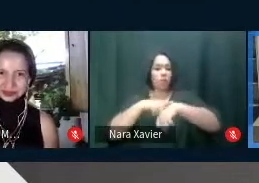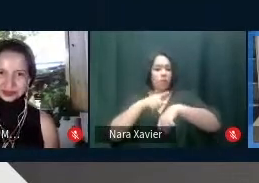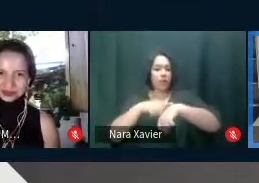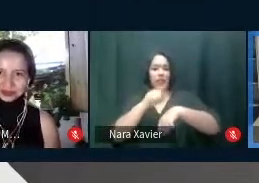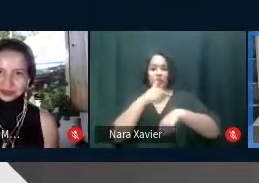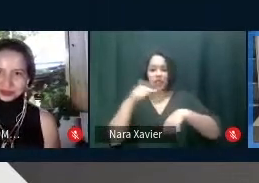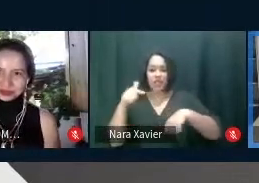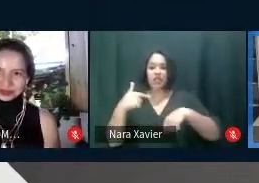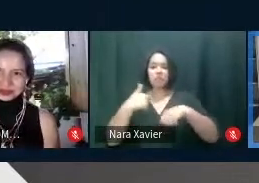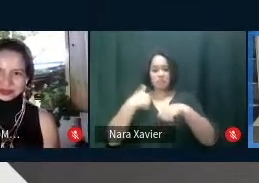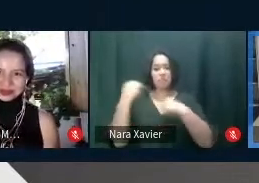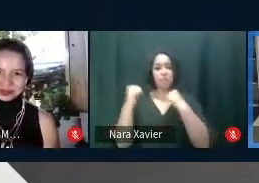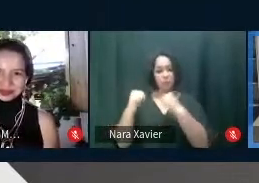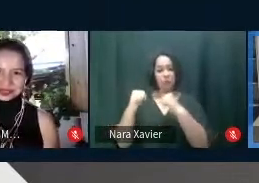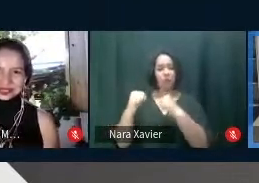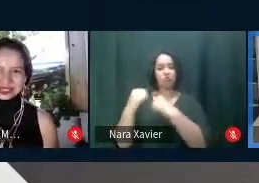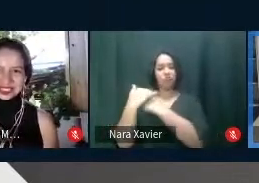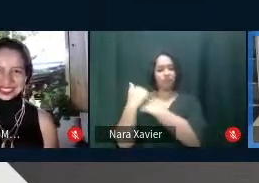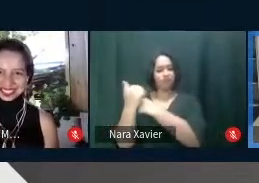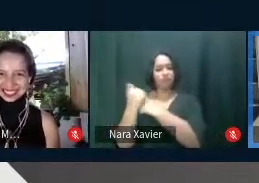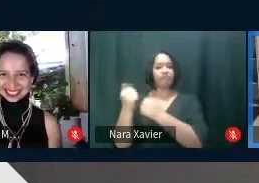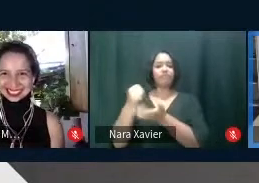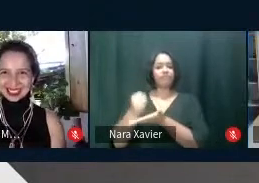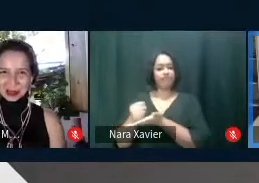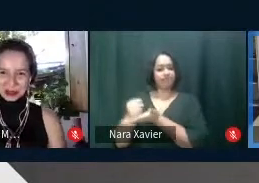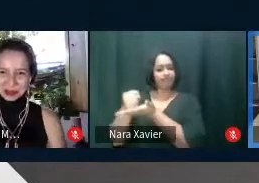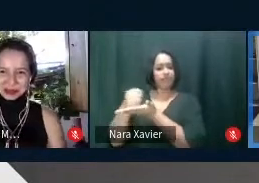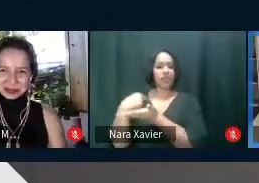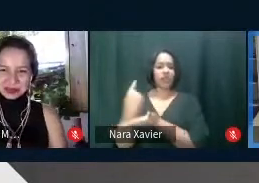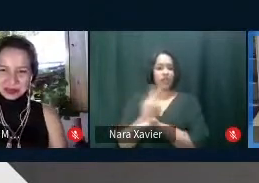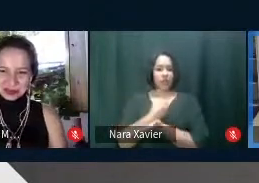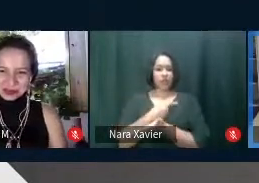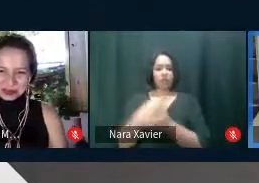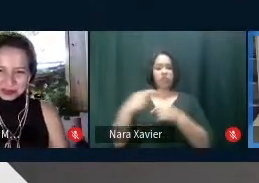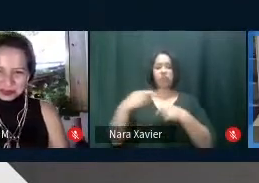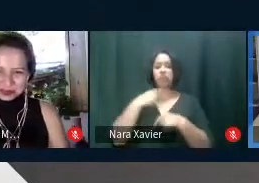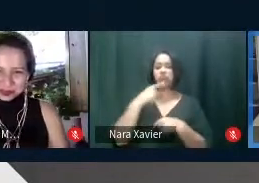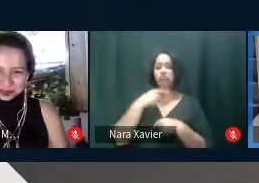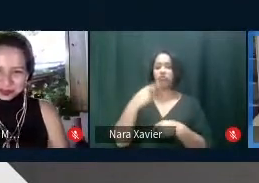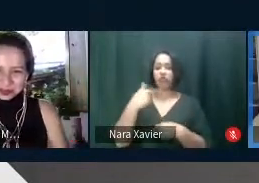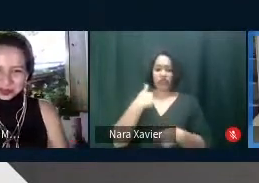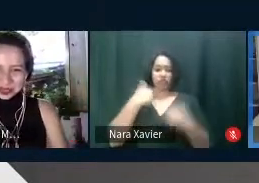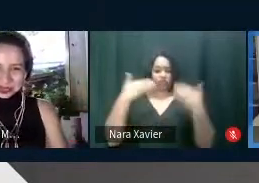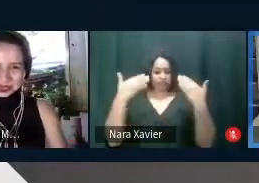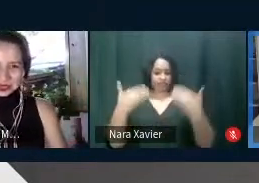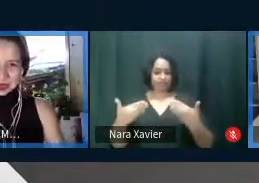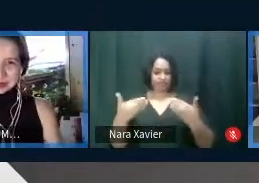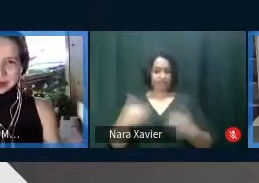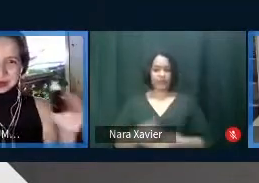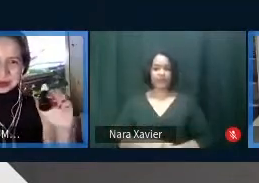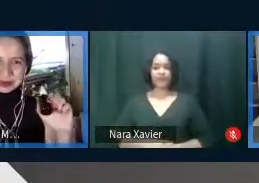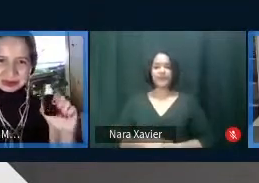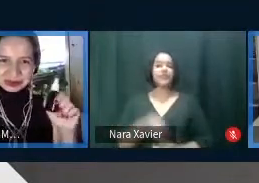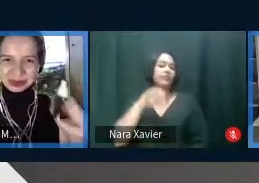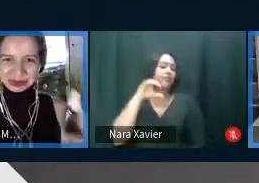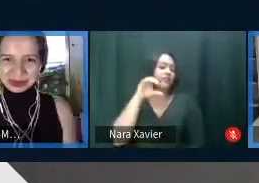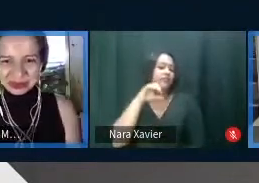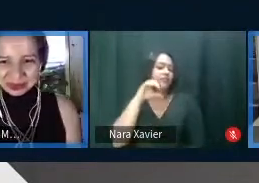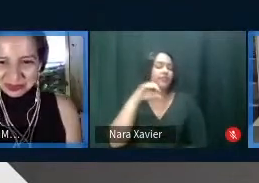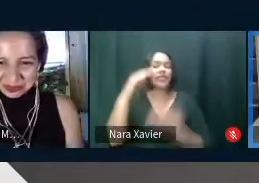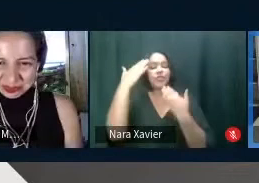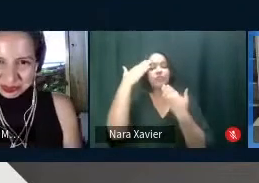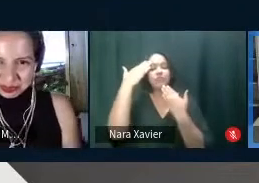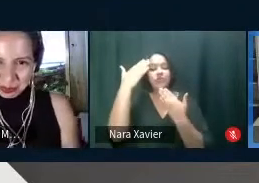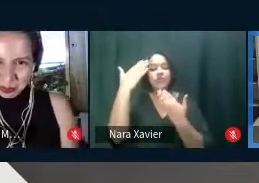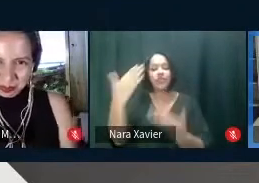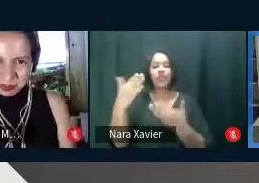estamos aqui para apoiar e para qualquer dúvida, estou aqui, tá bom? Tá Carlos, muito bom. obrigada